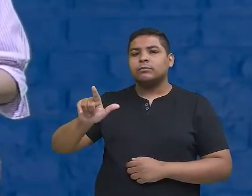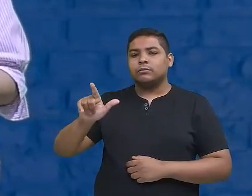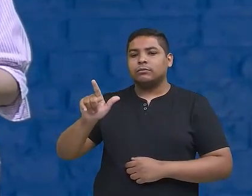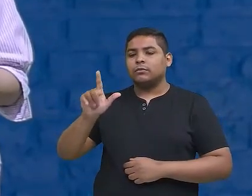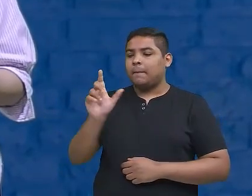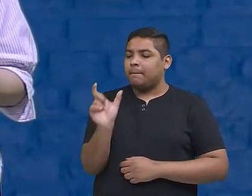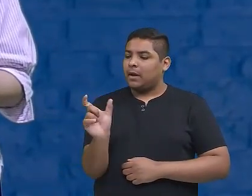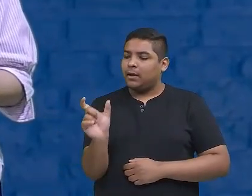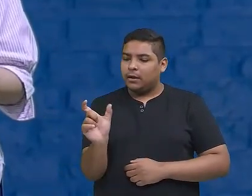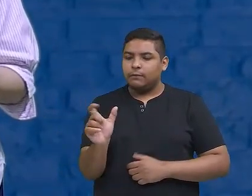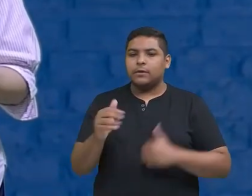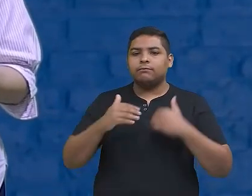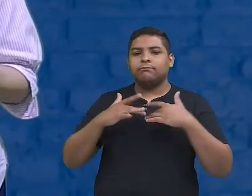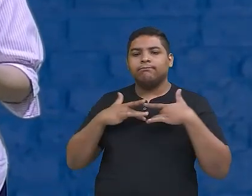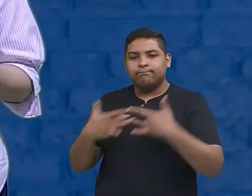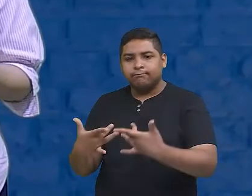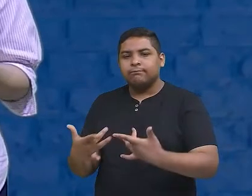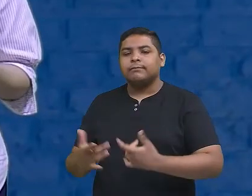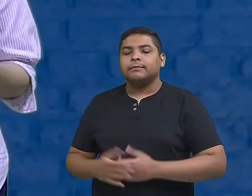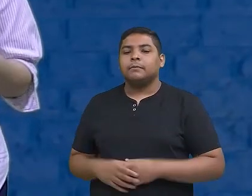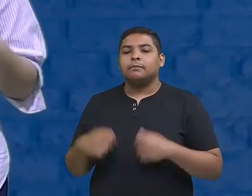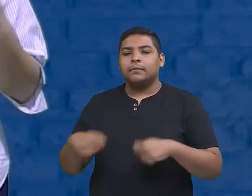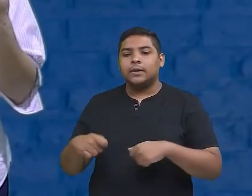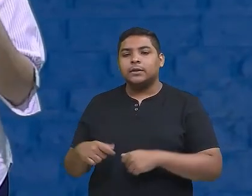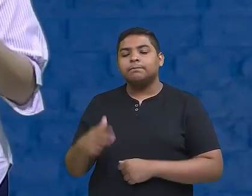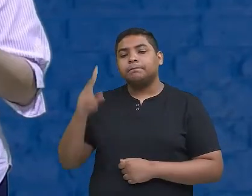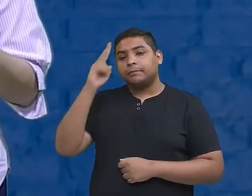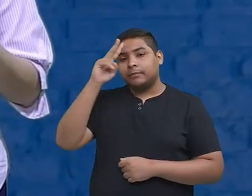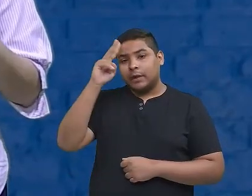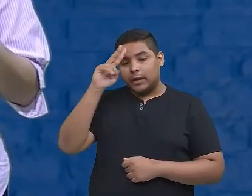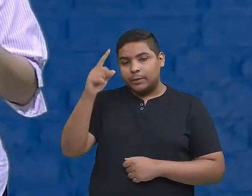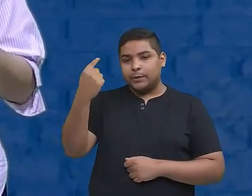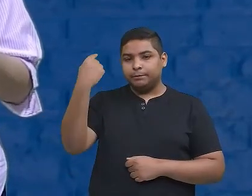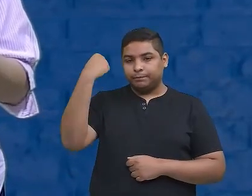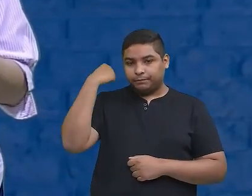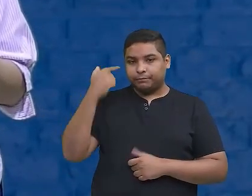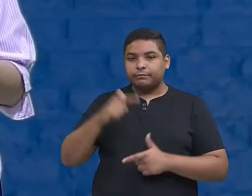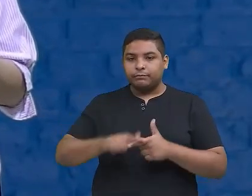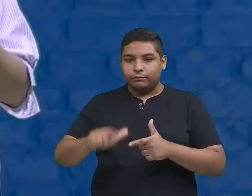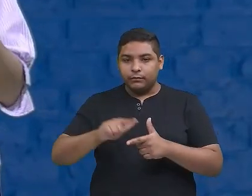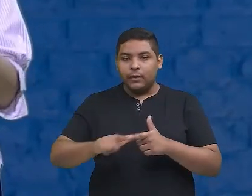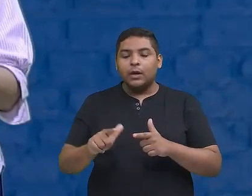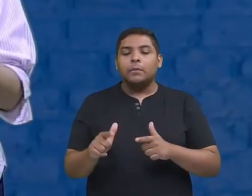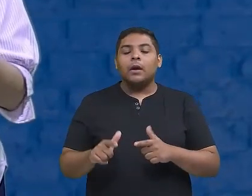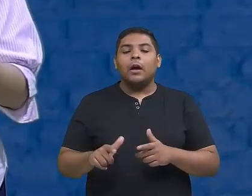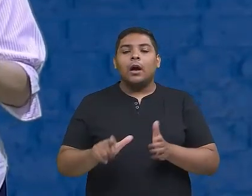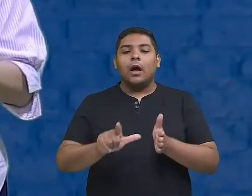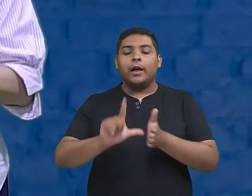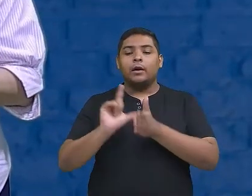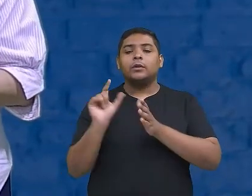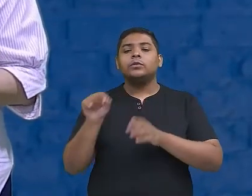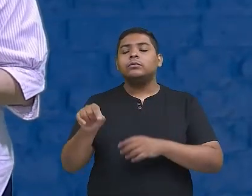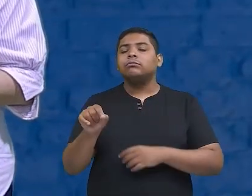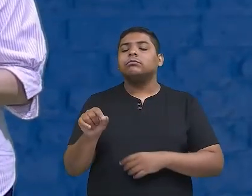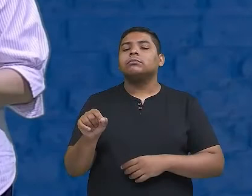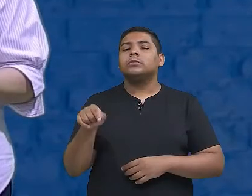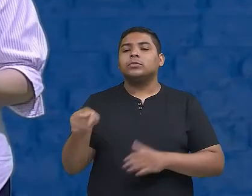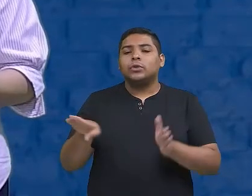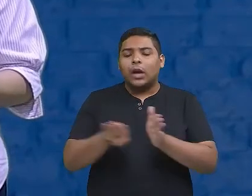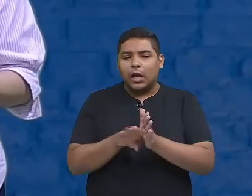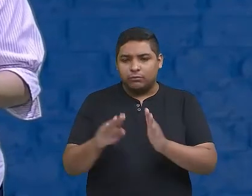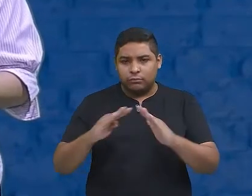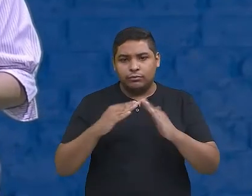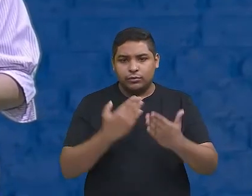se preocupar. Lembra daquela situação em que, antes de a gente ir para a escola, a mãe ou o pai diziam assim, olha,